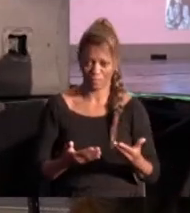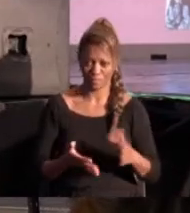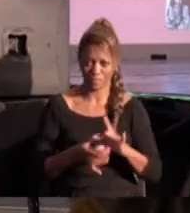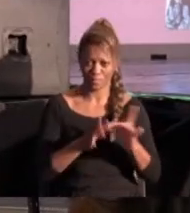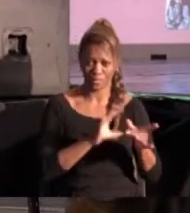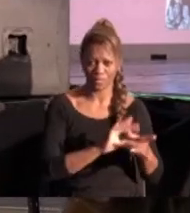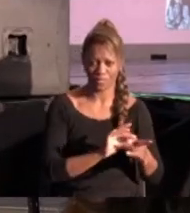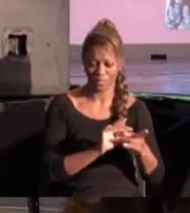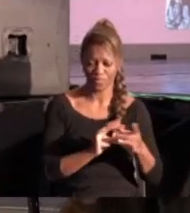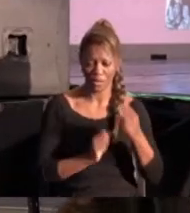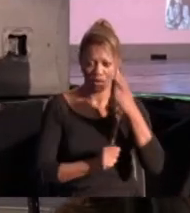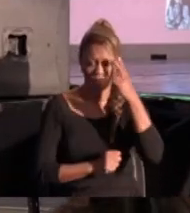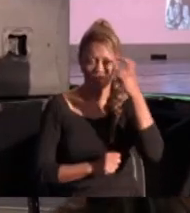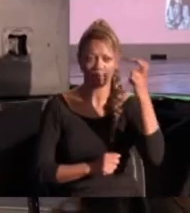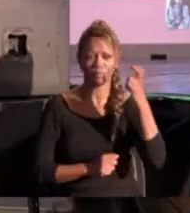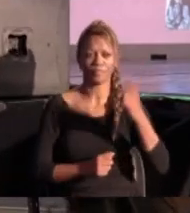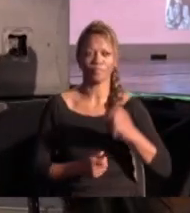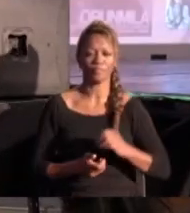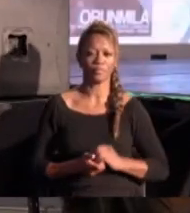complexo cultural.